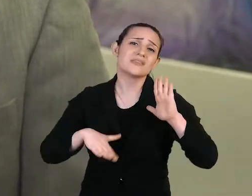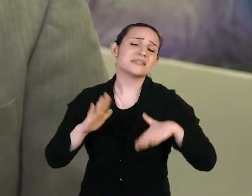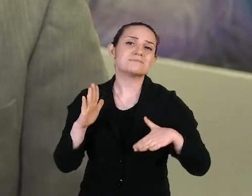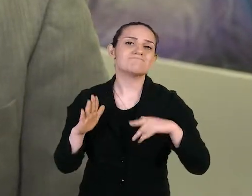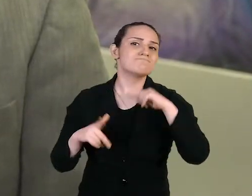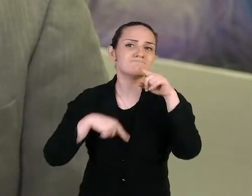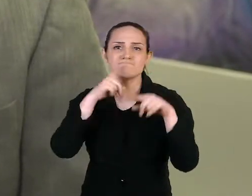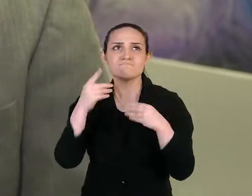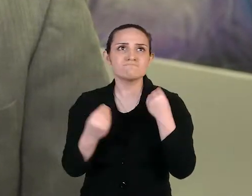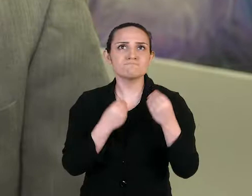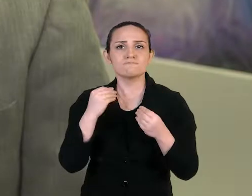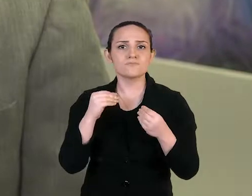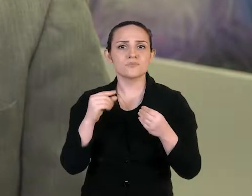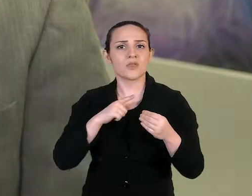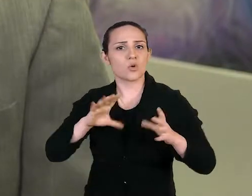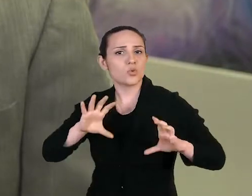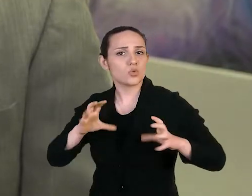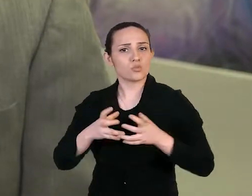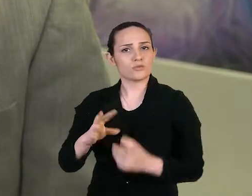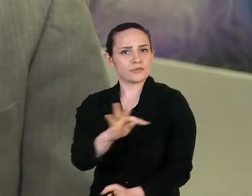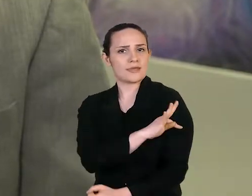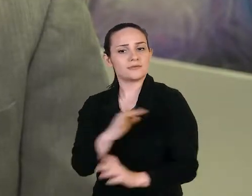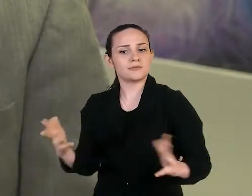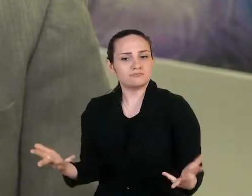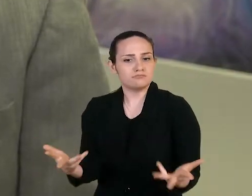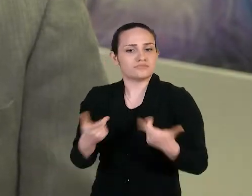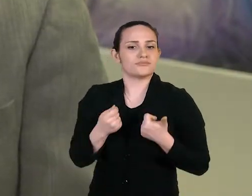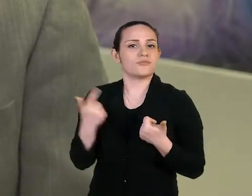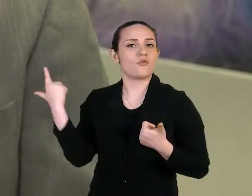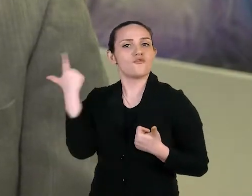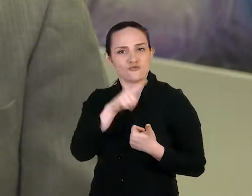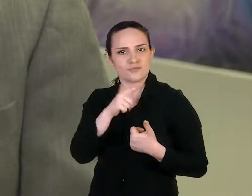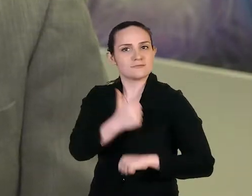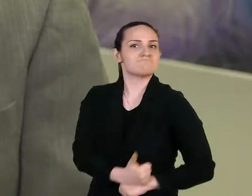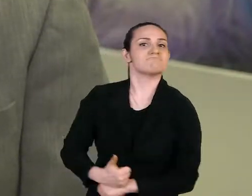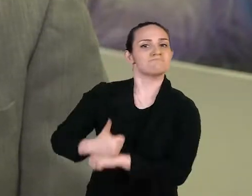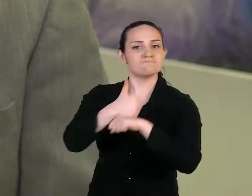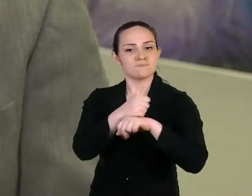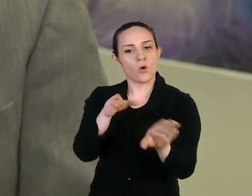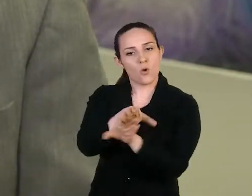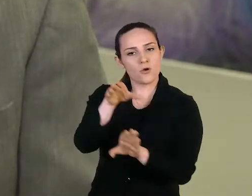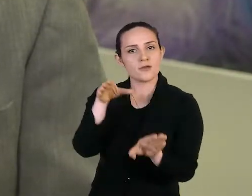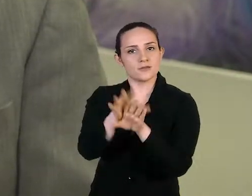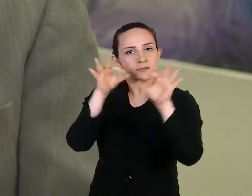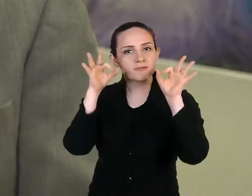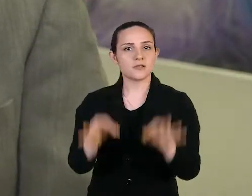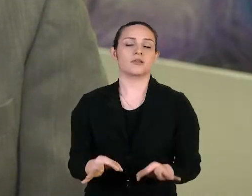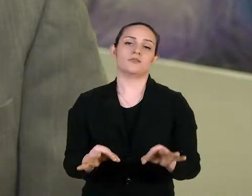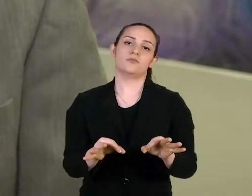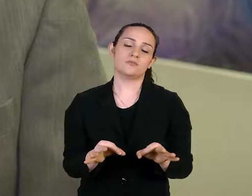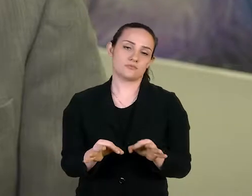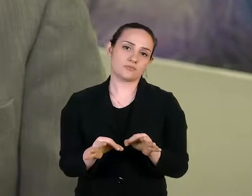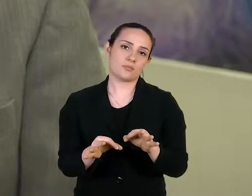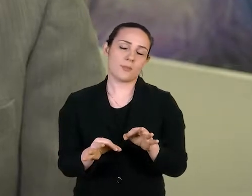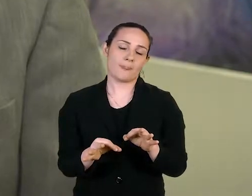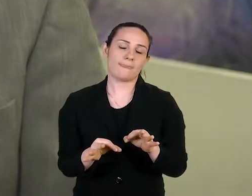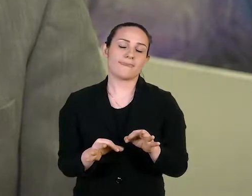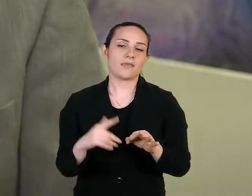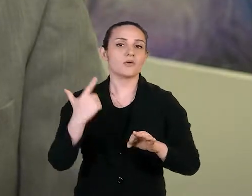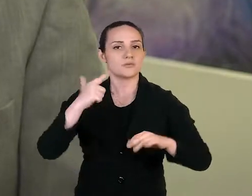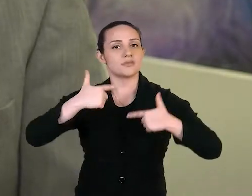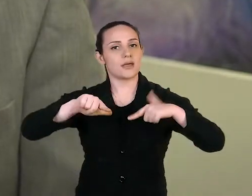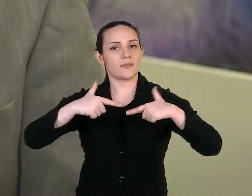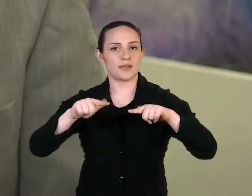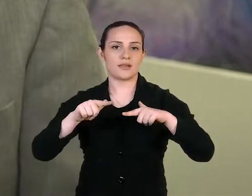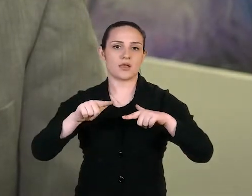acesso a uma equipe de pessoas que estejam qualificadas e preparadas para